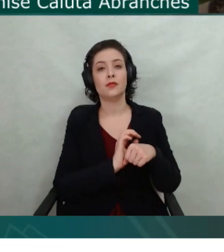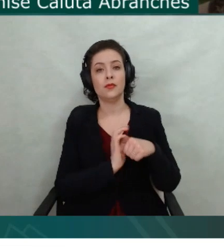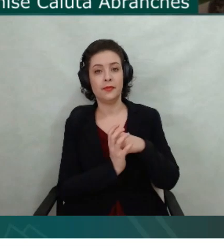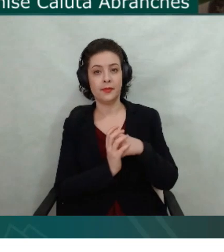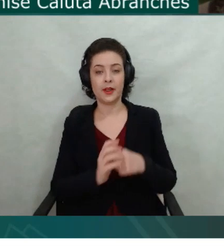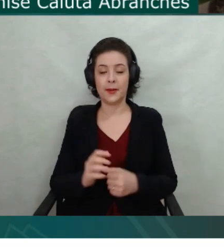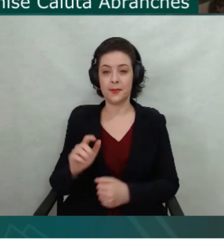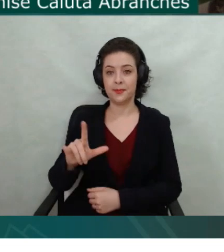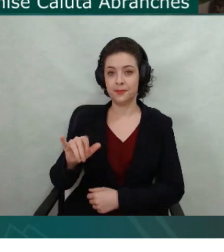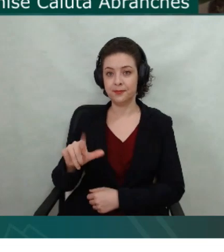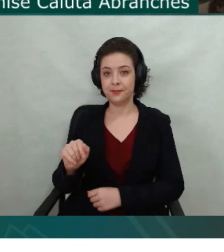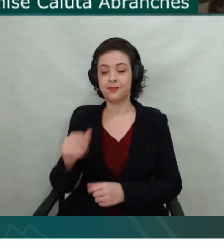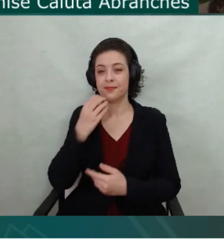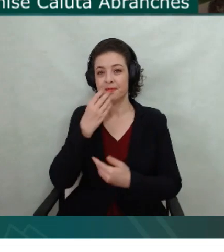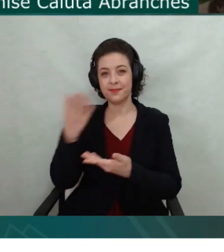muito bem-vinda.